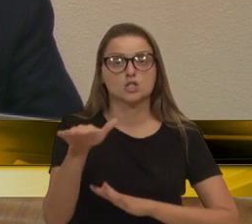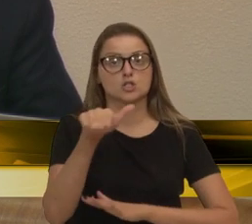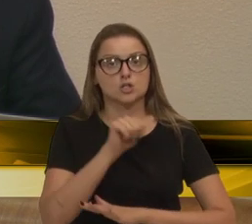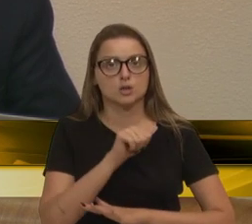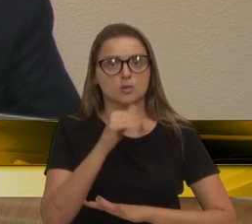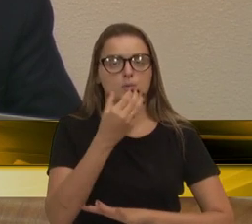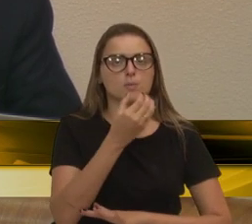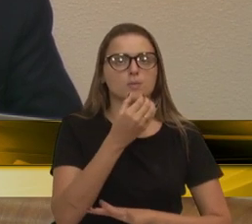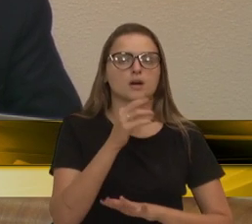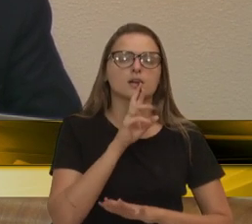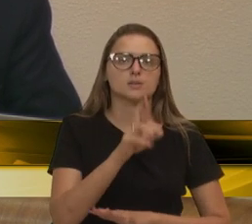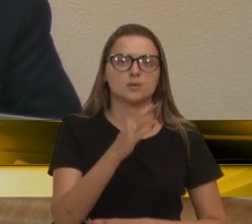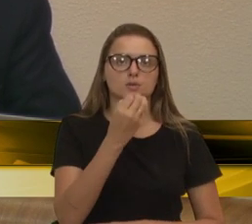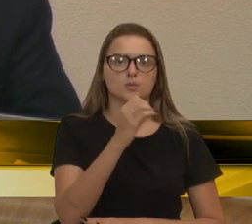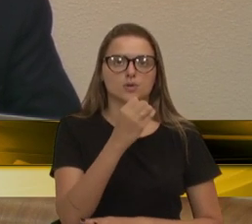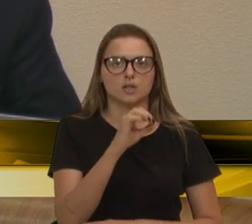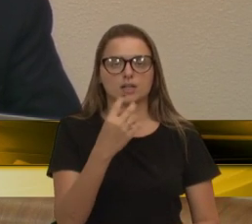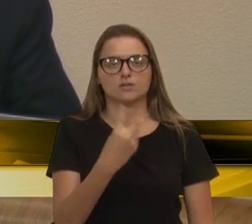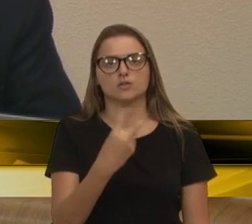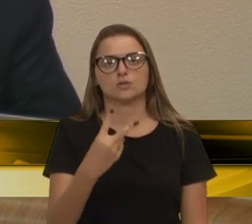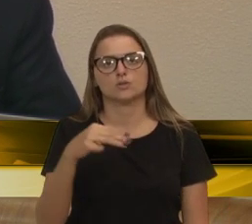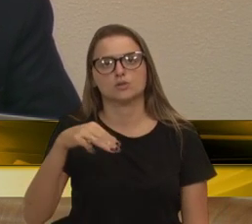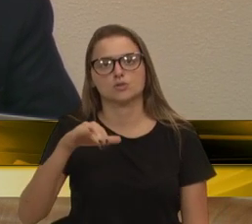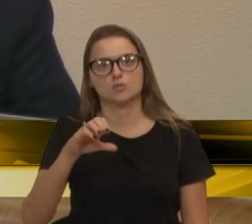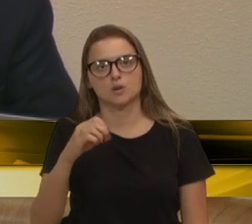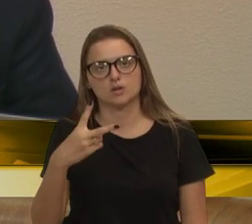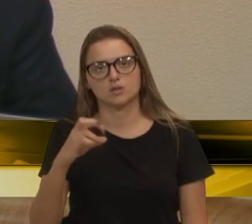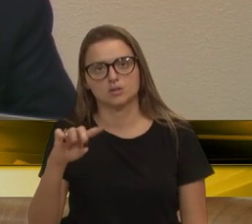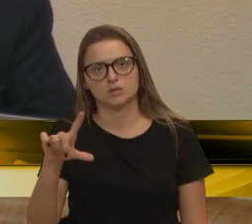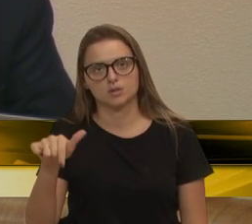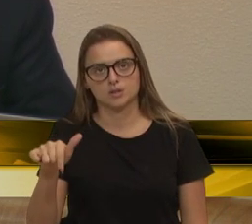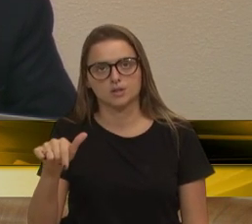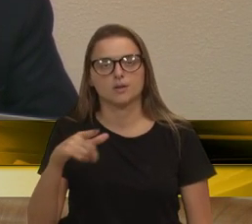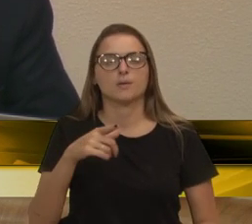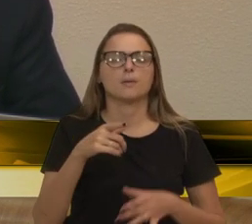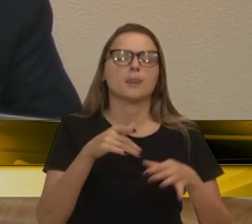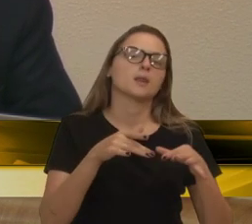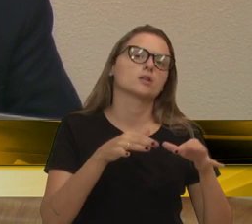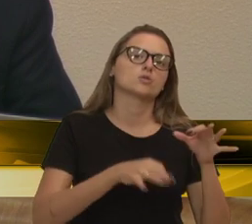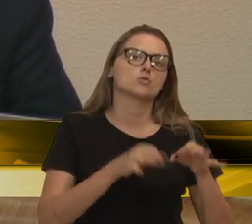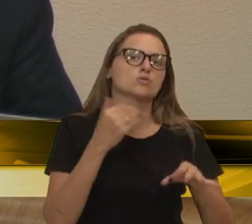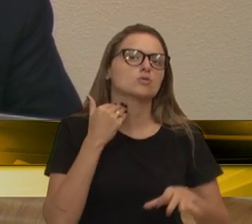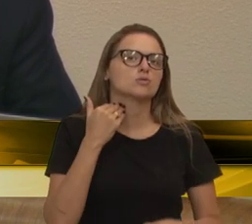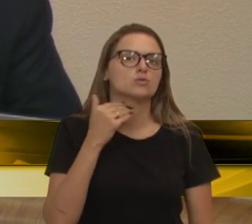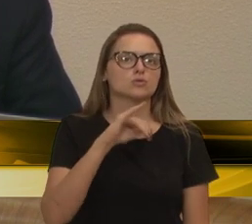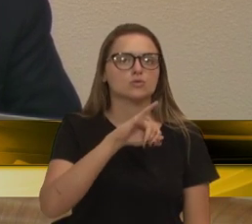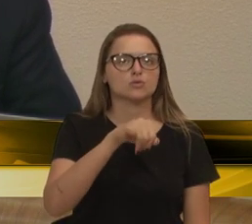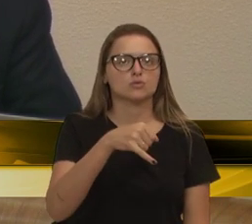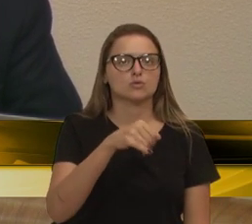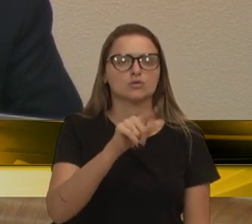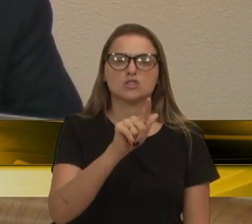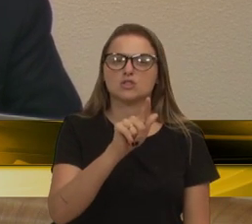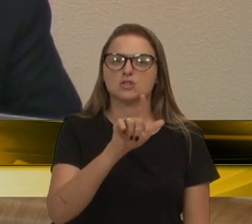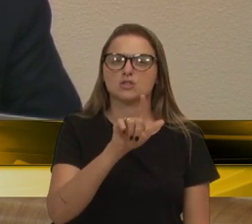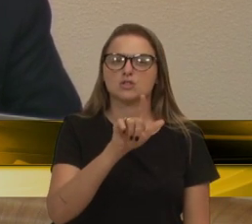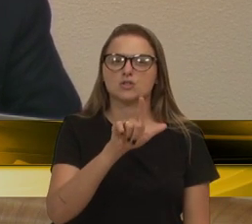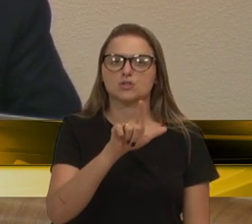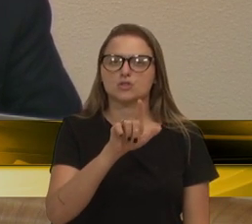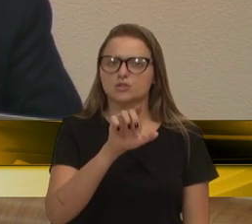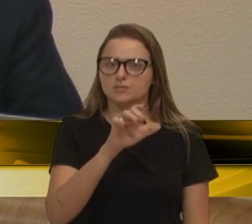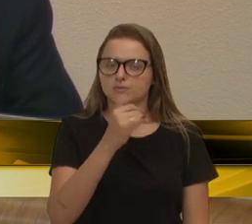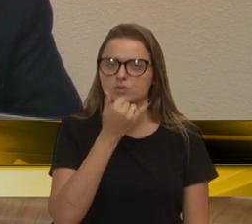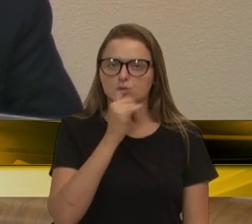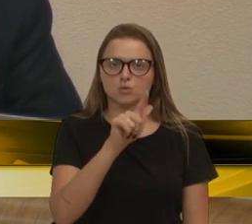Alegre, 22 de maio de 2017. Desembargador Gelson Rolim Stocker. Relator,